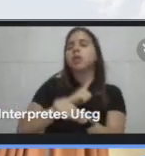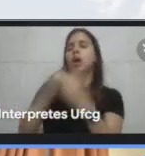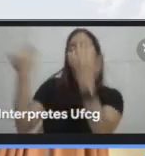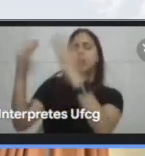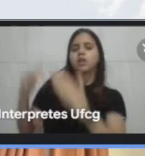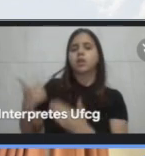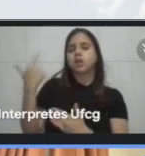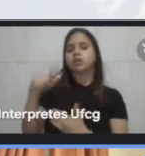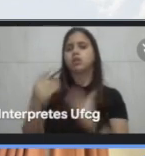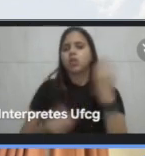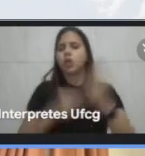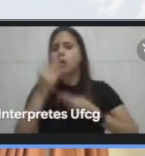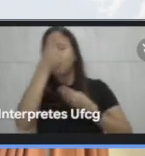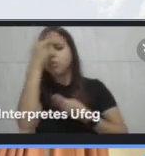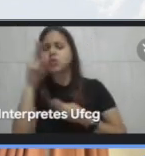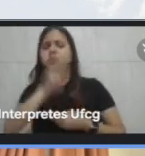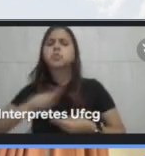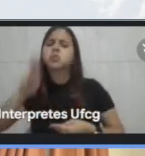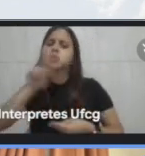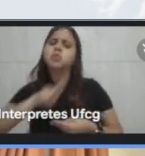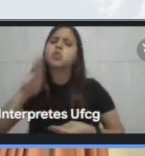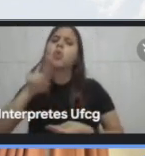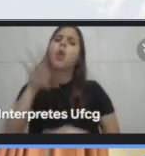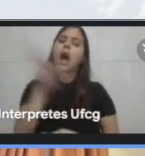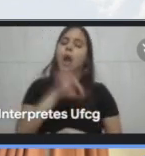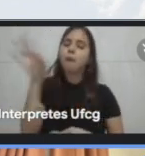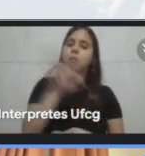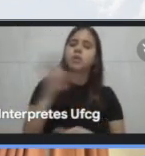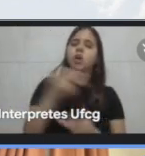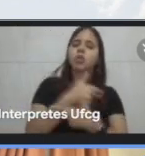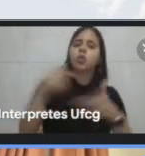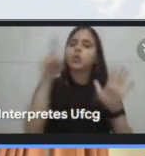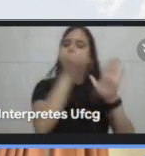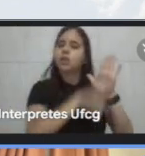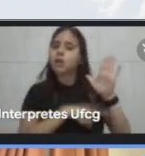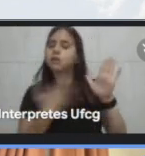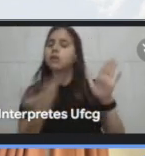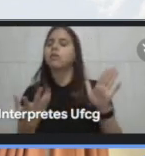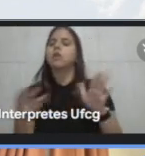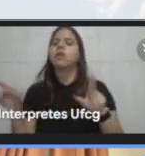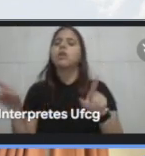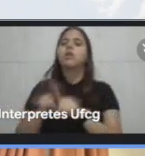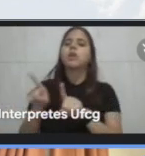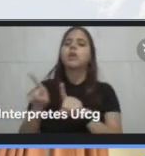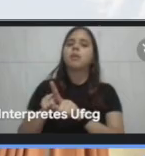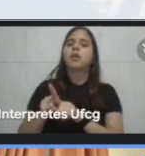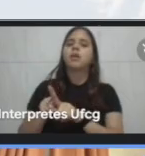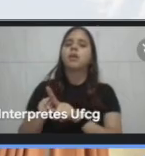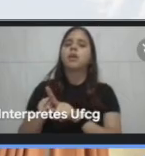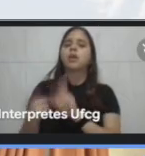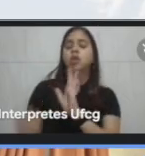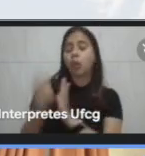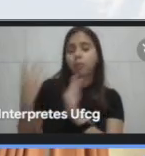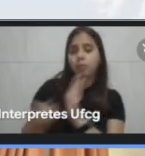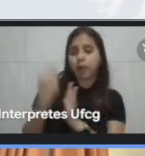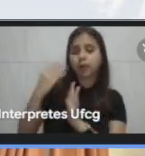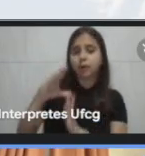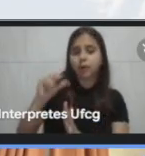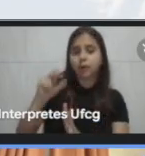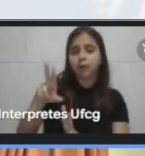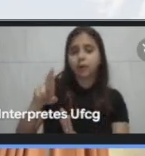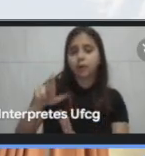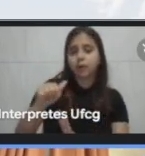do consumidor, que é a porcentagem de falsos negativos, e a acurácia do produtor, que é